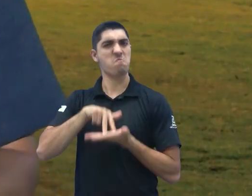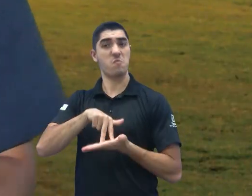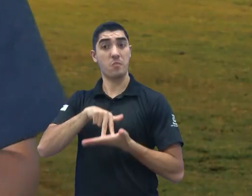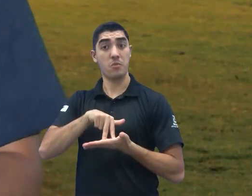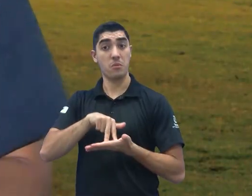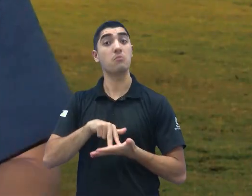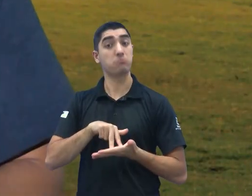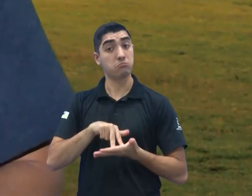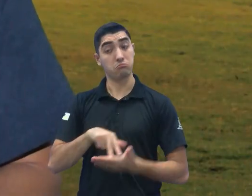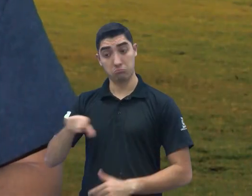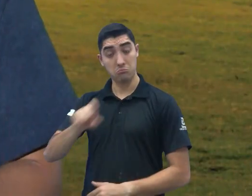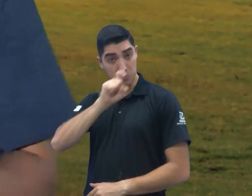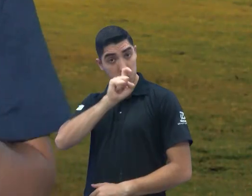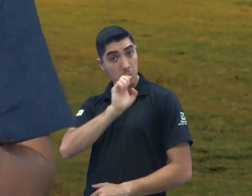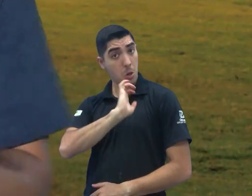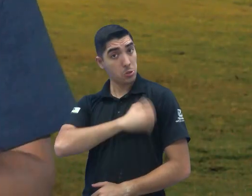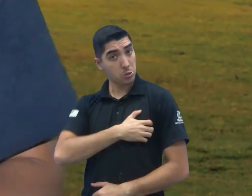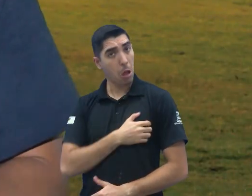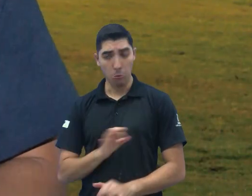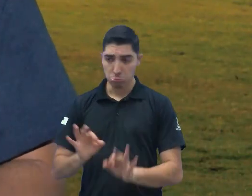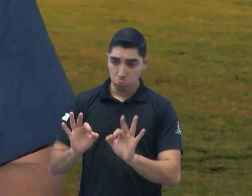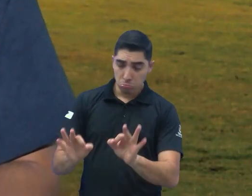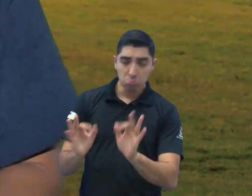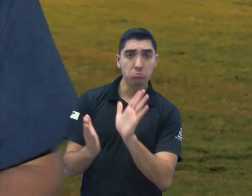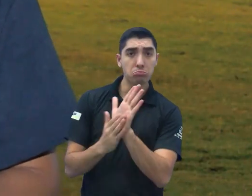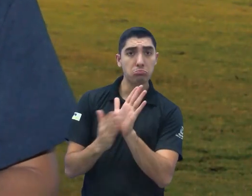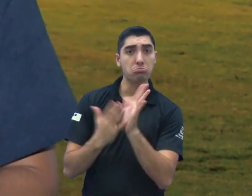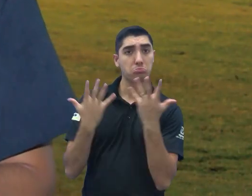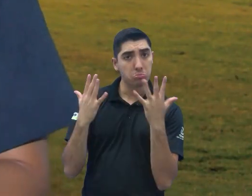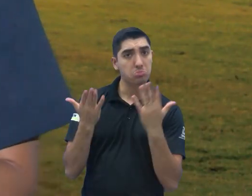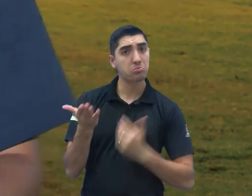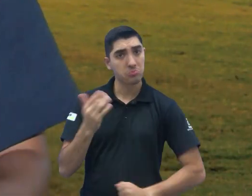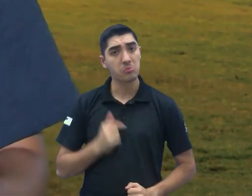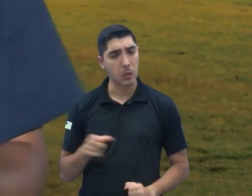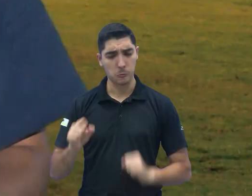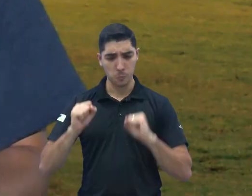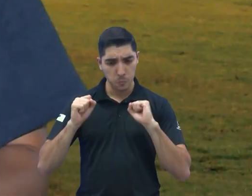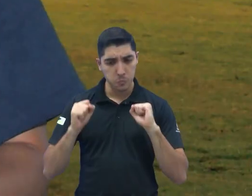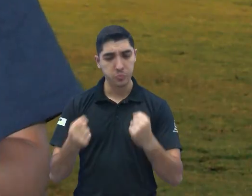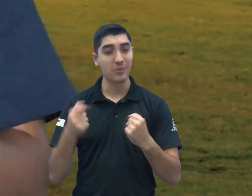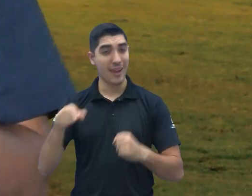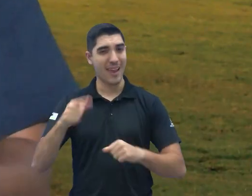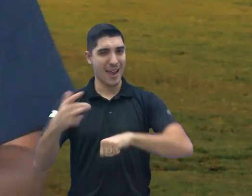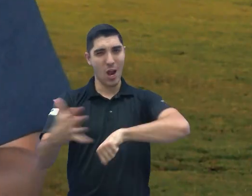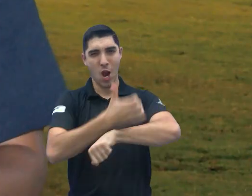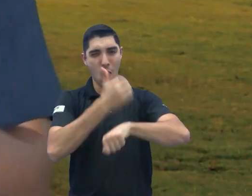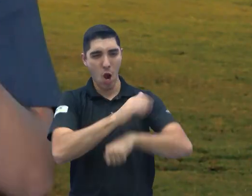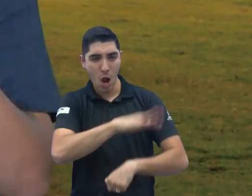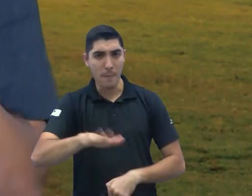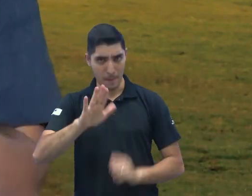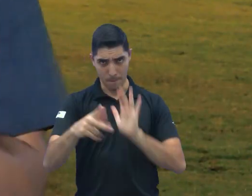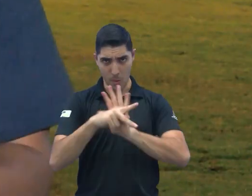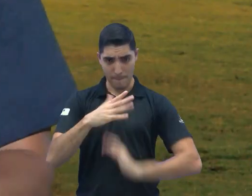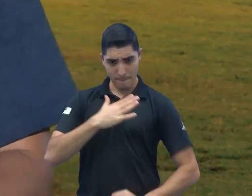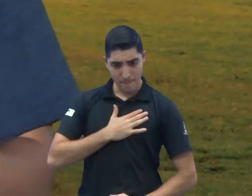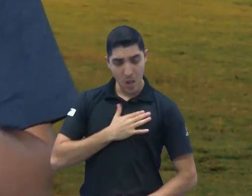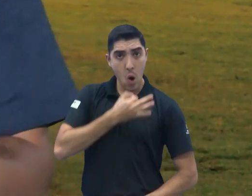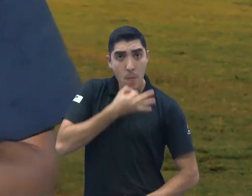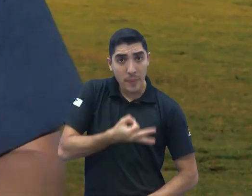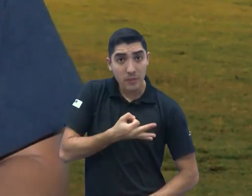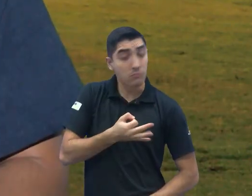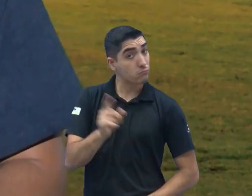a campanha do São José na Copinha de 2026. E essa não é uma opinião minha. É da